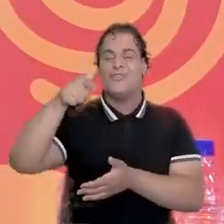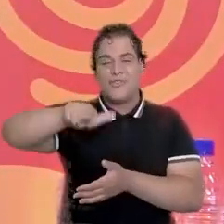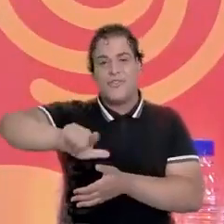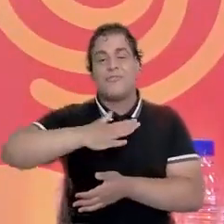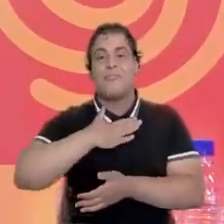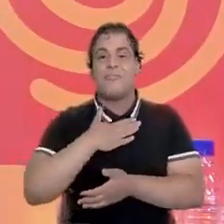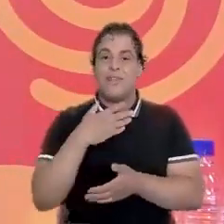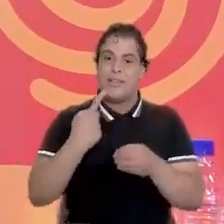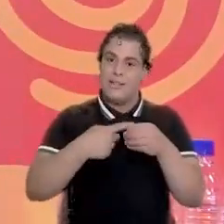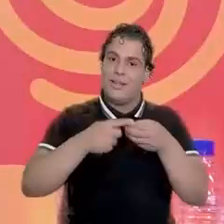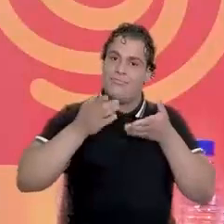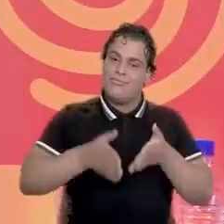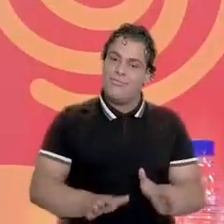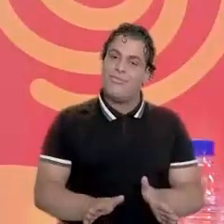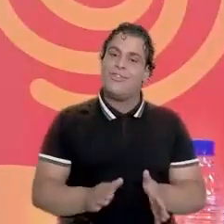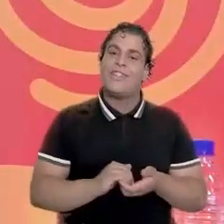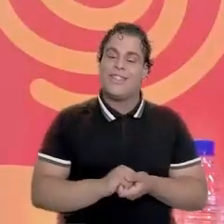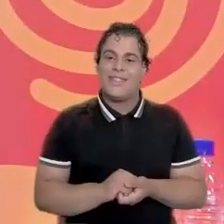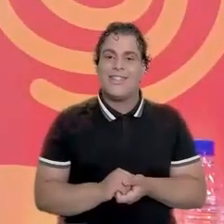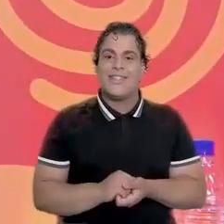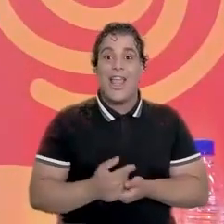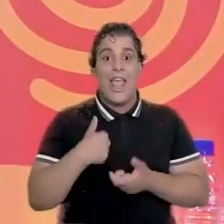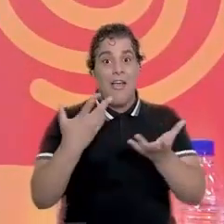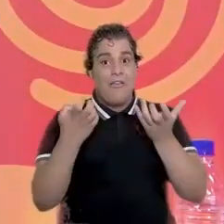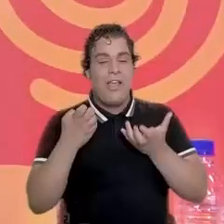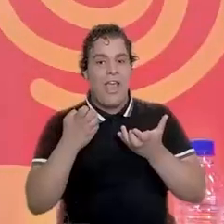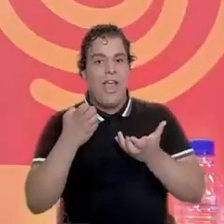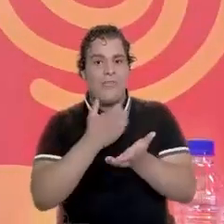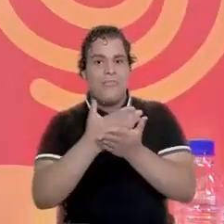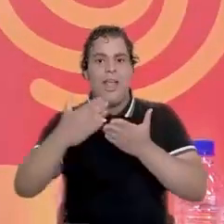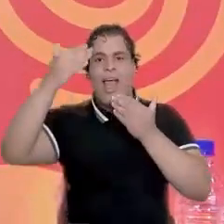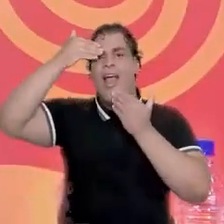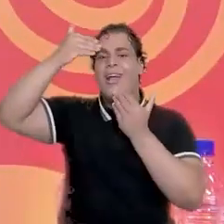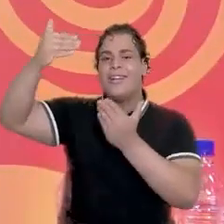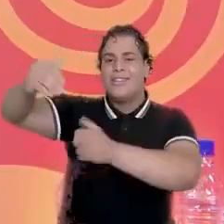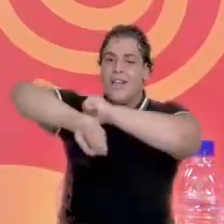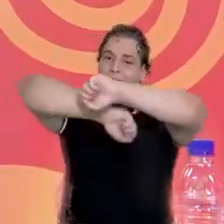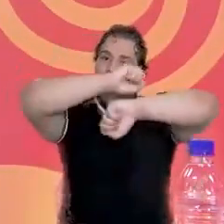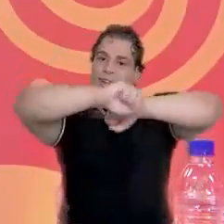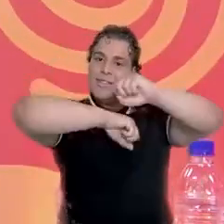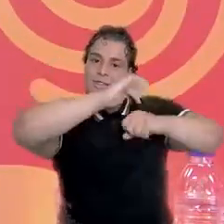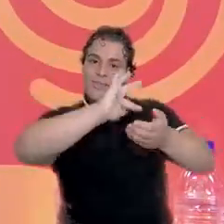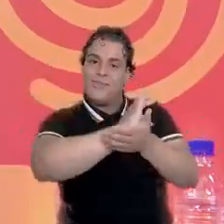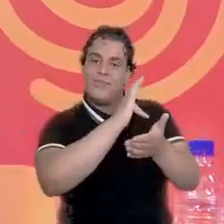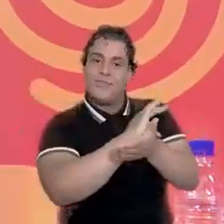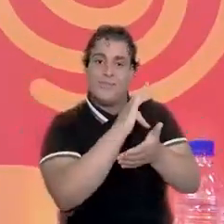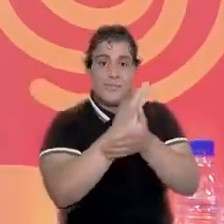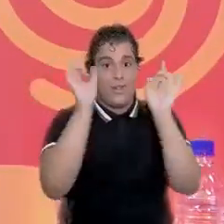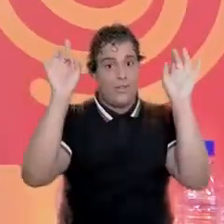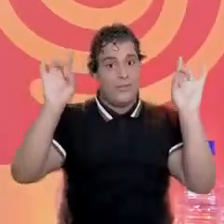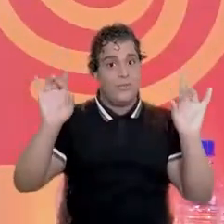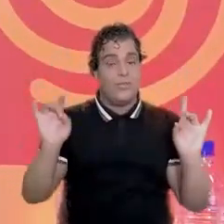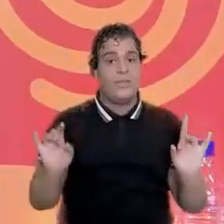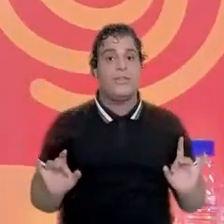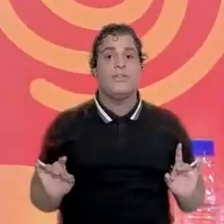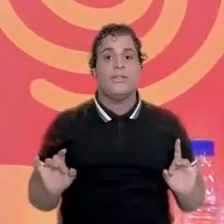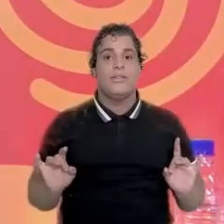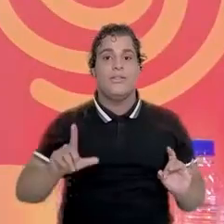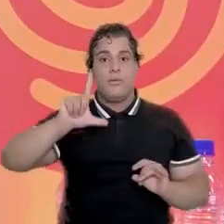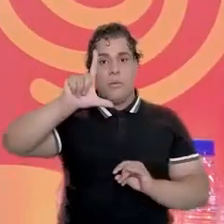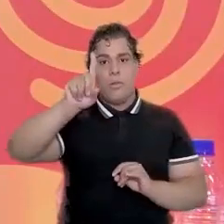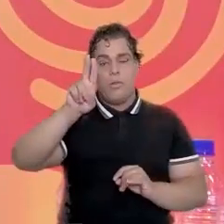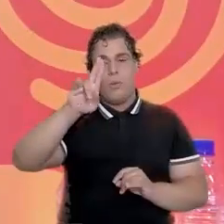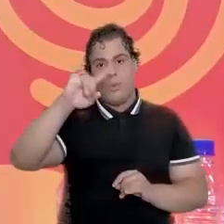terra natal. Eu quero começar agradecendo a toda a organização do FLI Araxá, em especial agradecendo ao Luiz